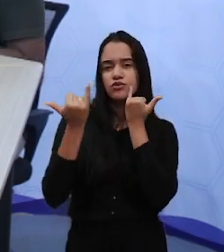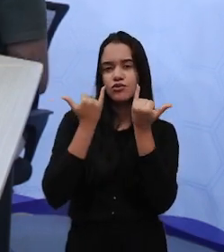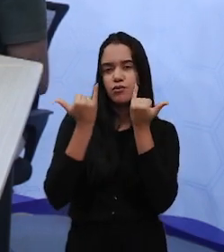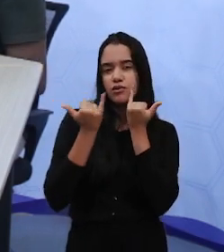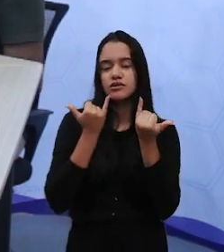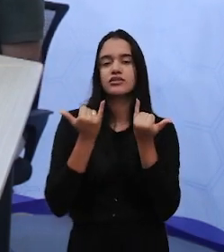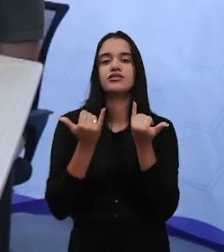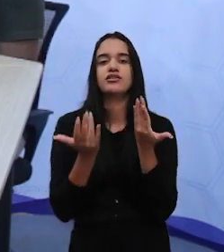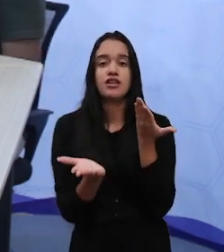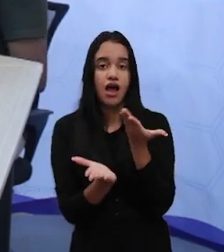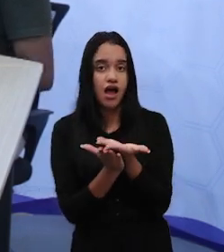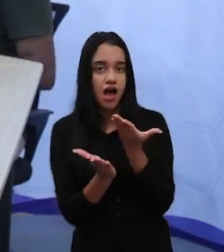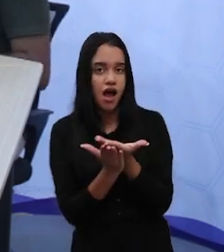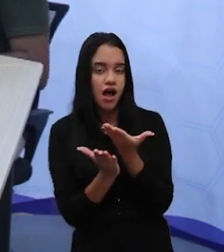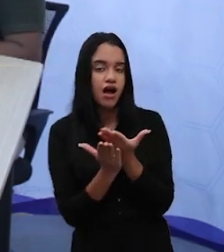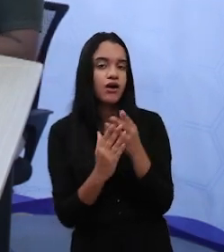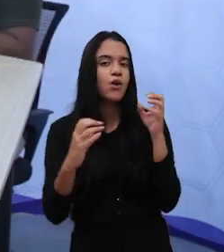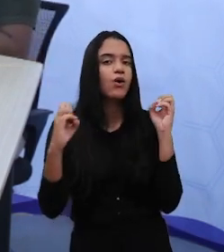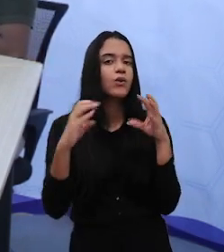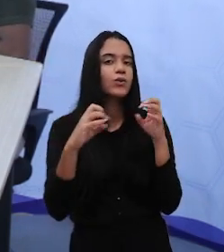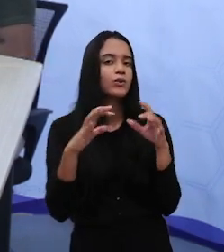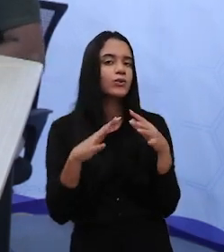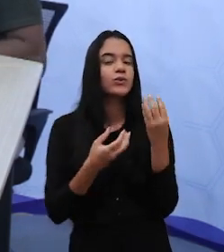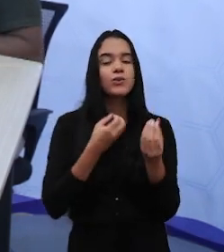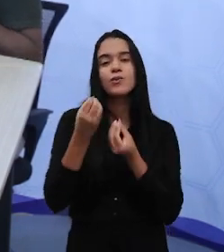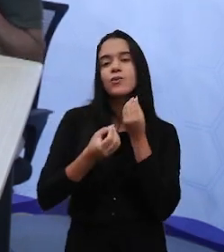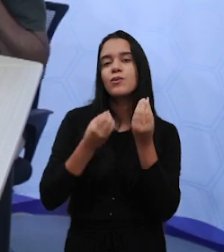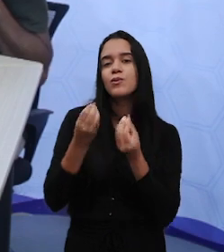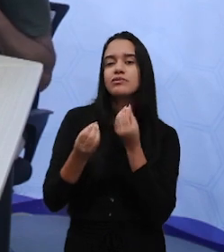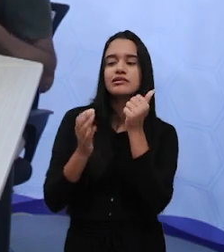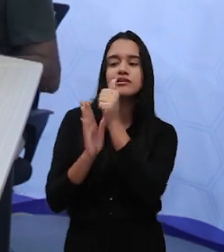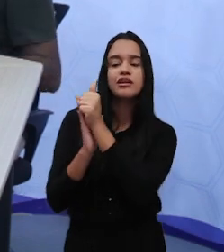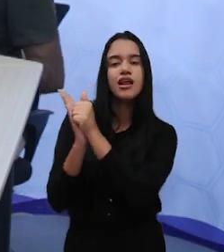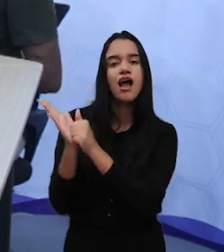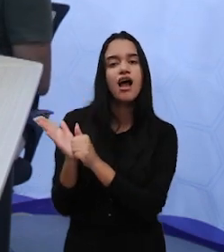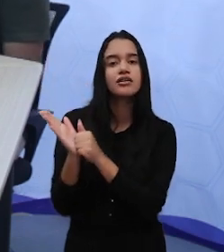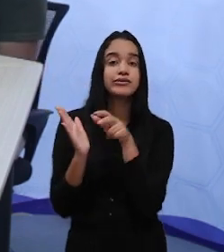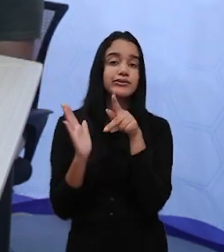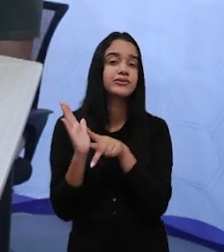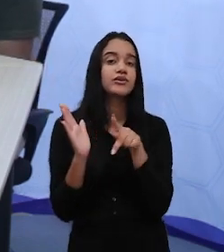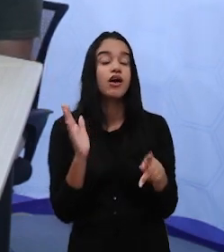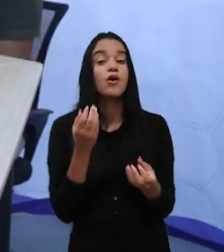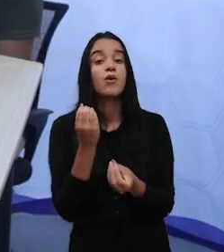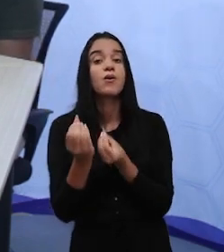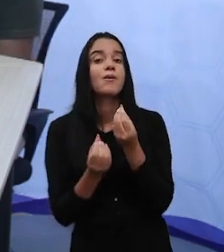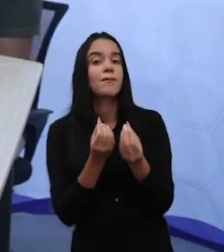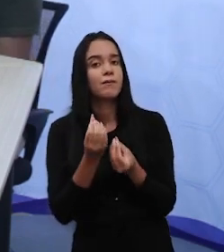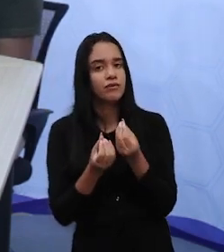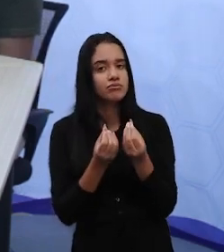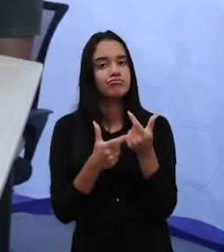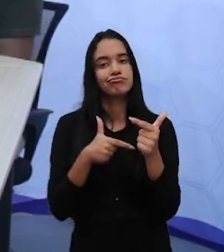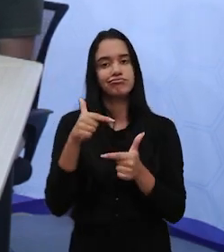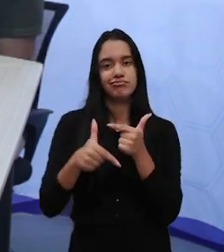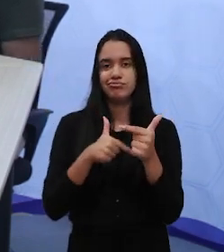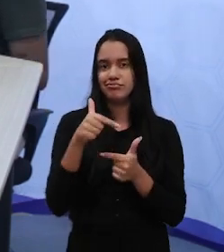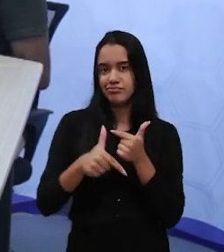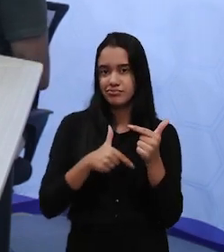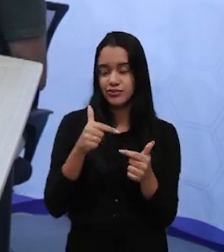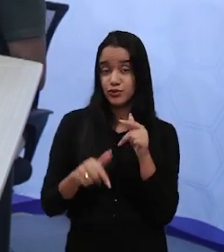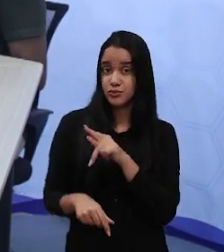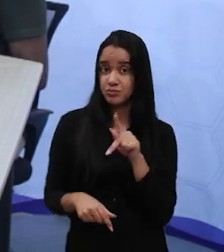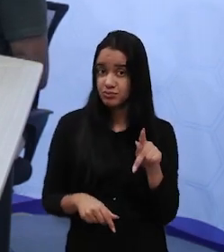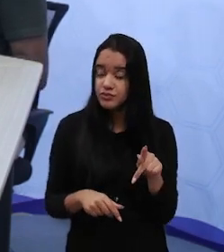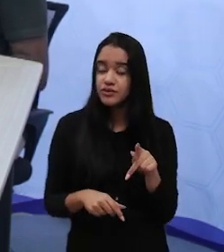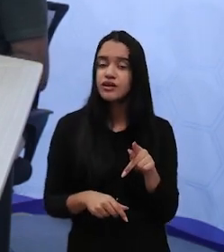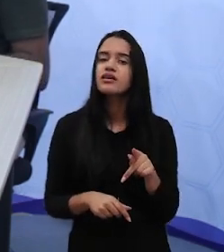aulas remotas, como seria o ponto dos professores, como seria registrado o trabalho dos professores, e é muito importante. Então esse